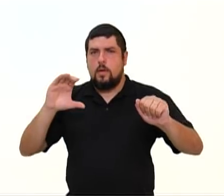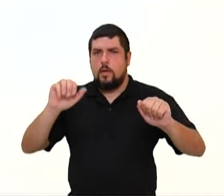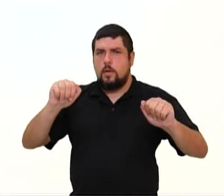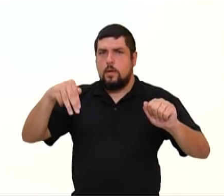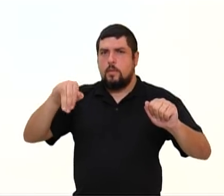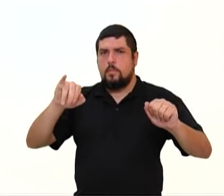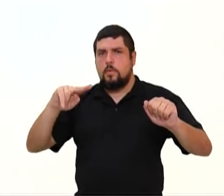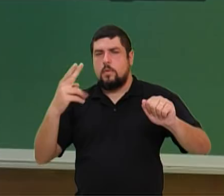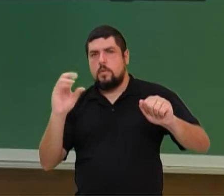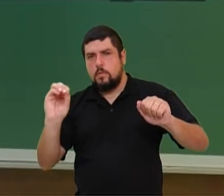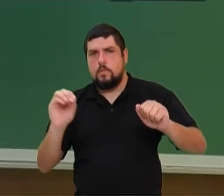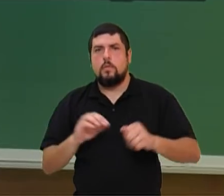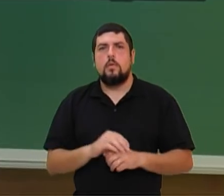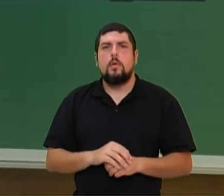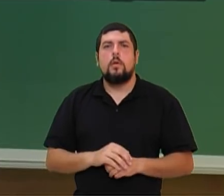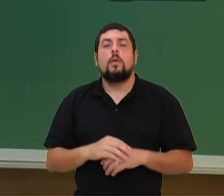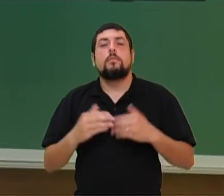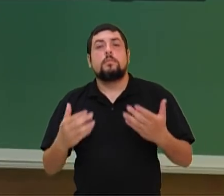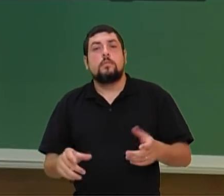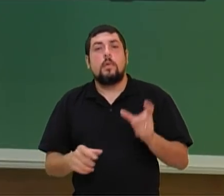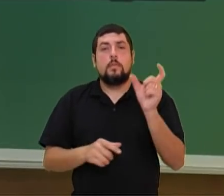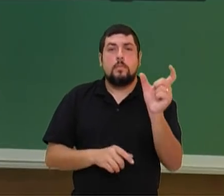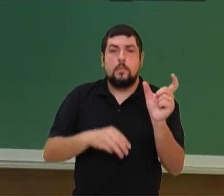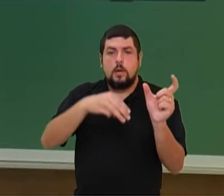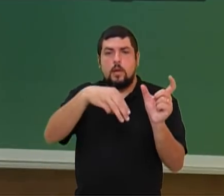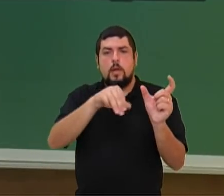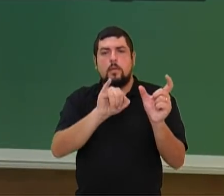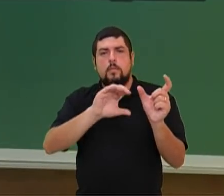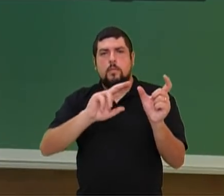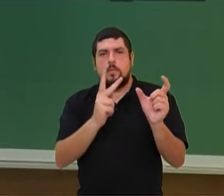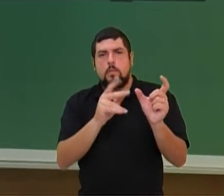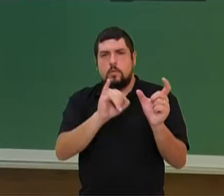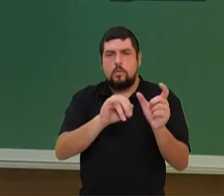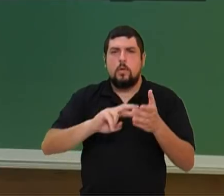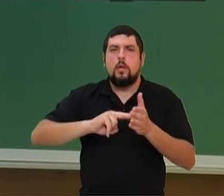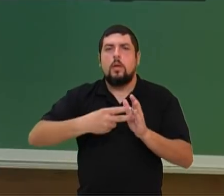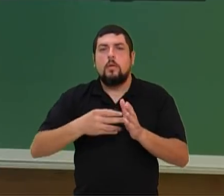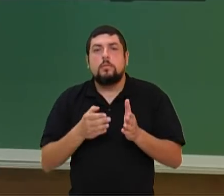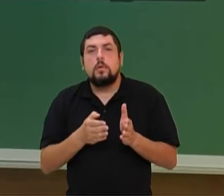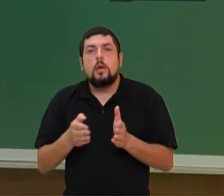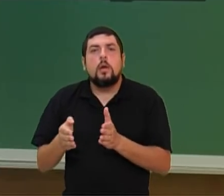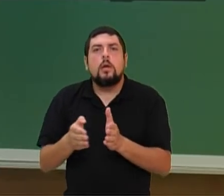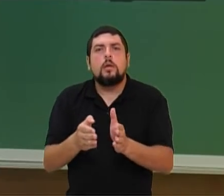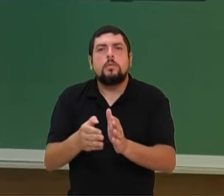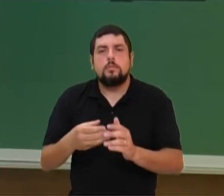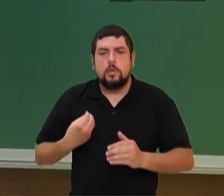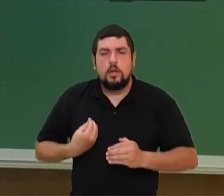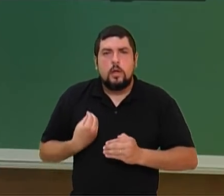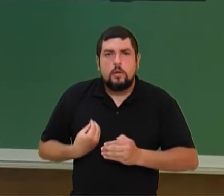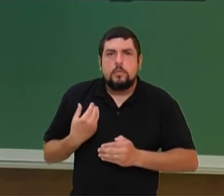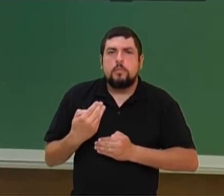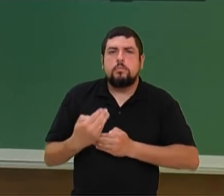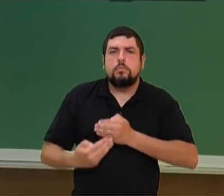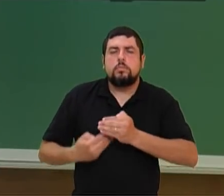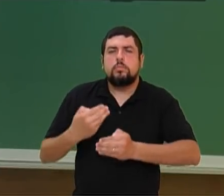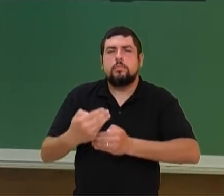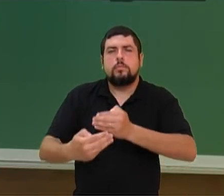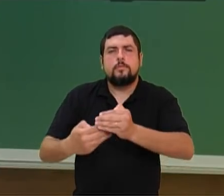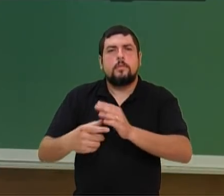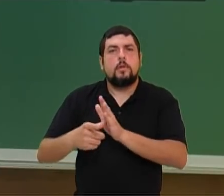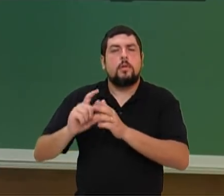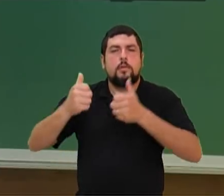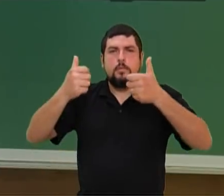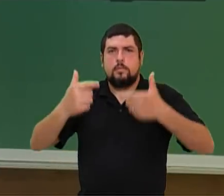significa caminho, o caminho que ele tem que seguir dentro desse contexto moral em que ele tem que viver, como eu acabei de falar para vocês anteriormente,